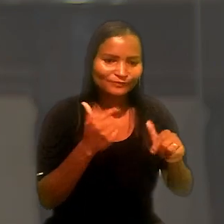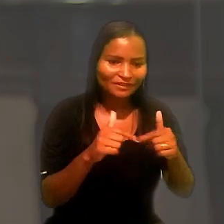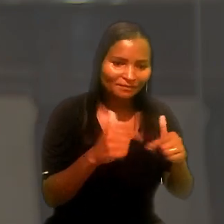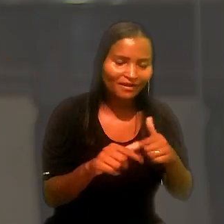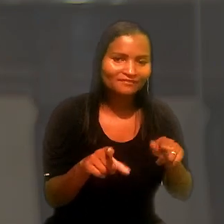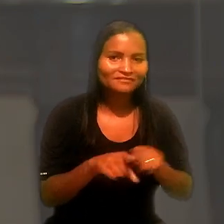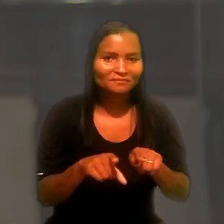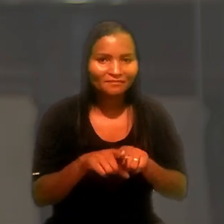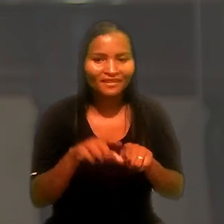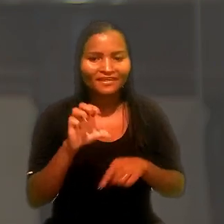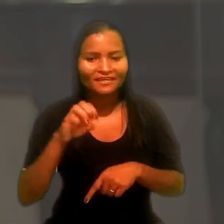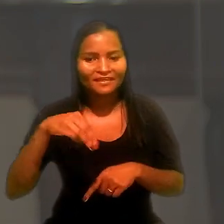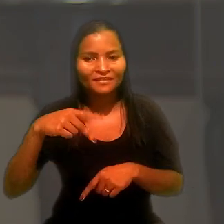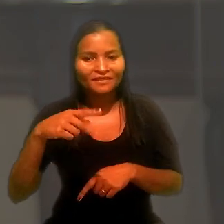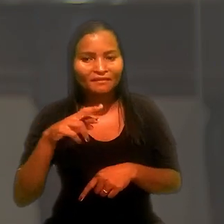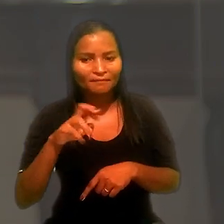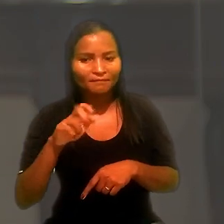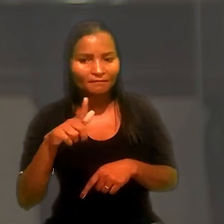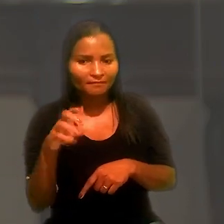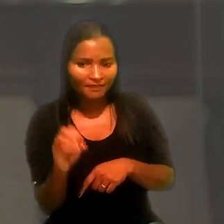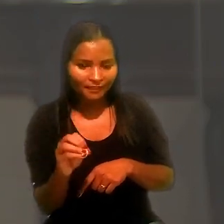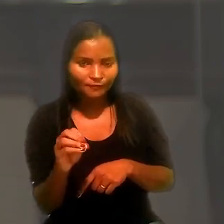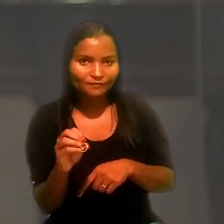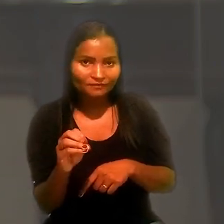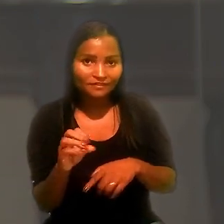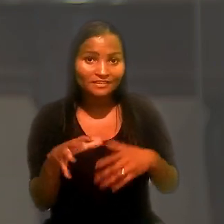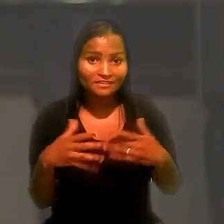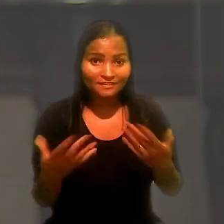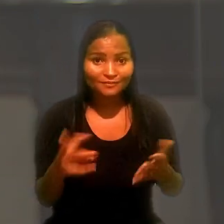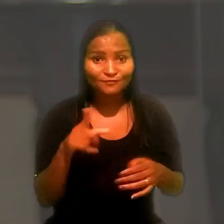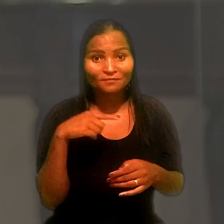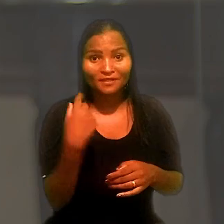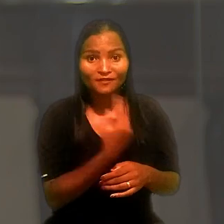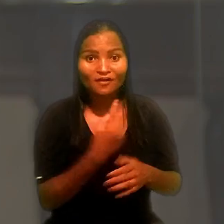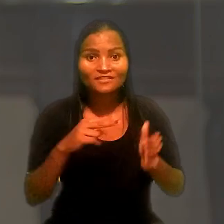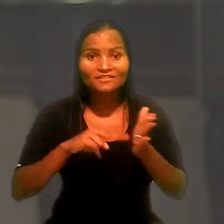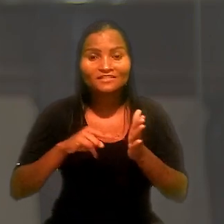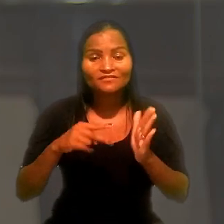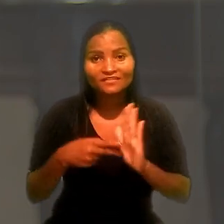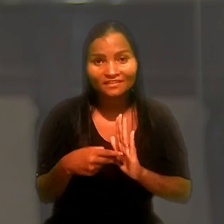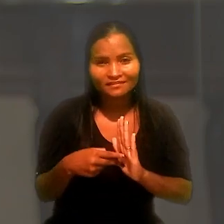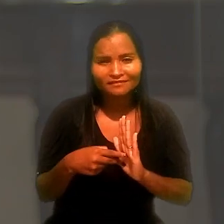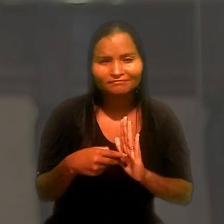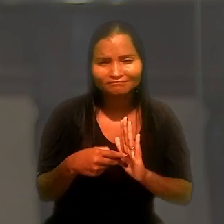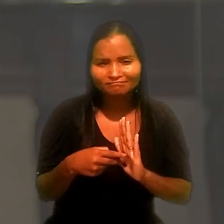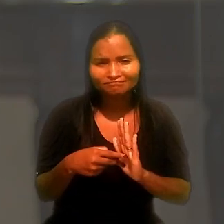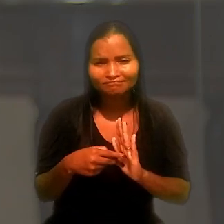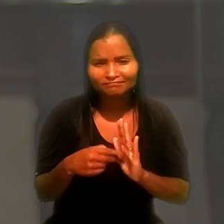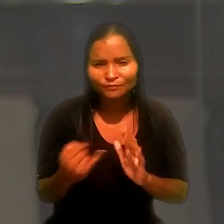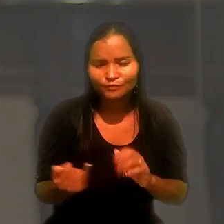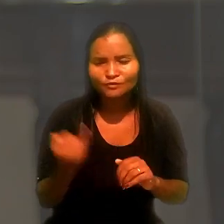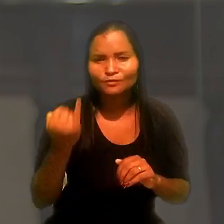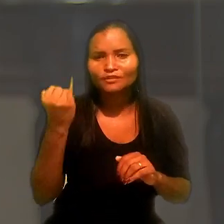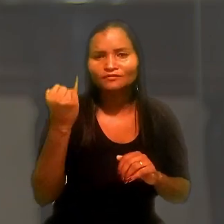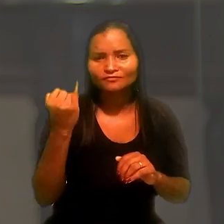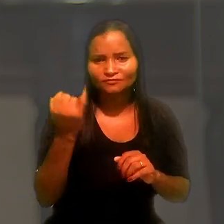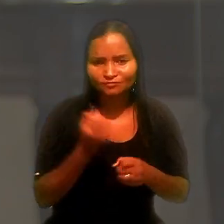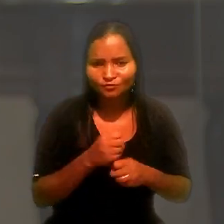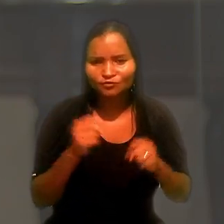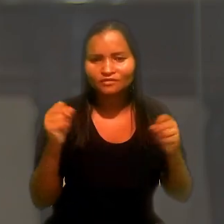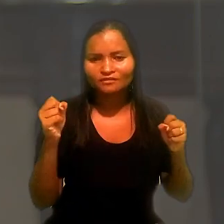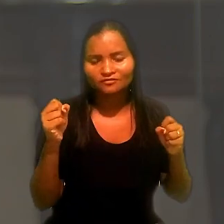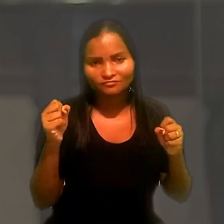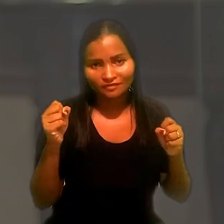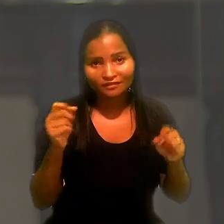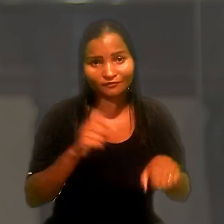de emprego. E isso, para nós, tem um significado muito grande,